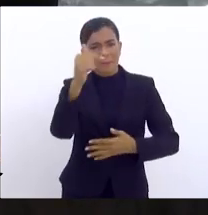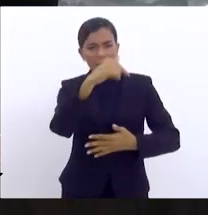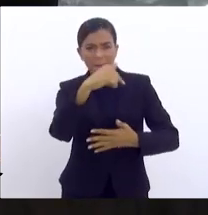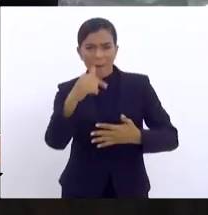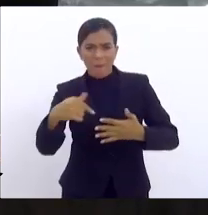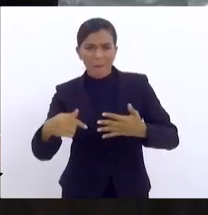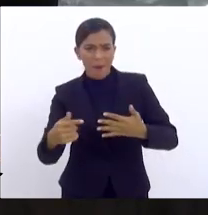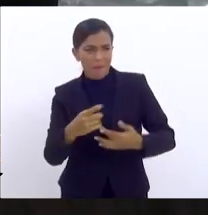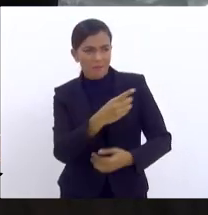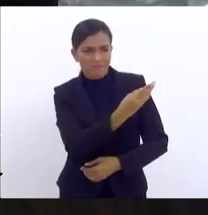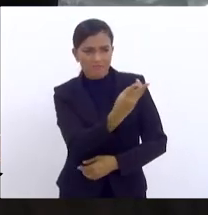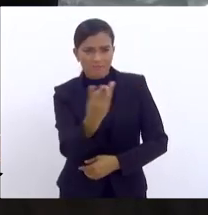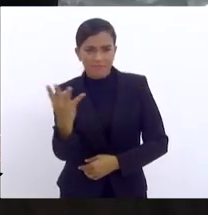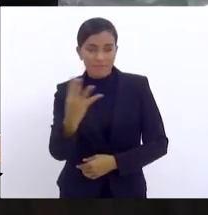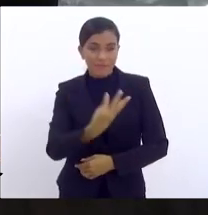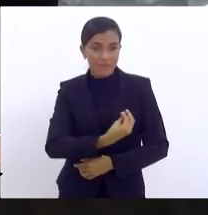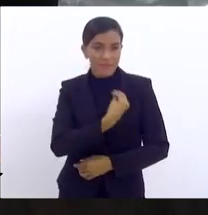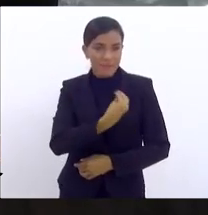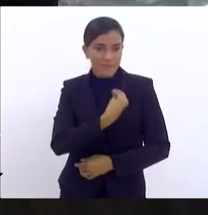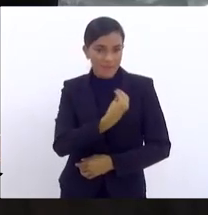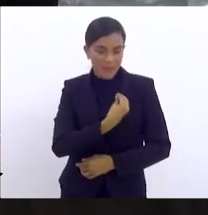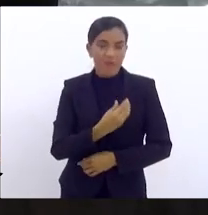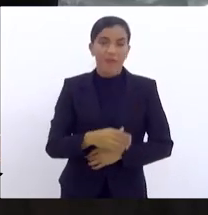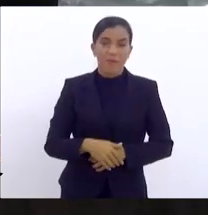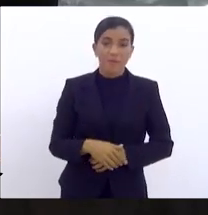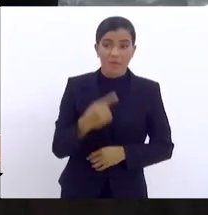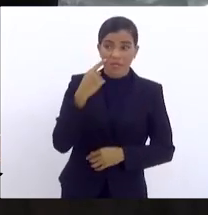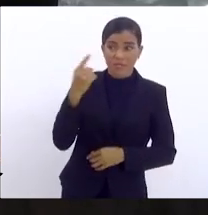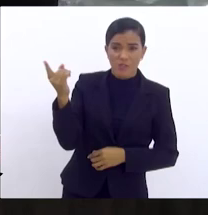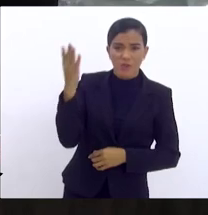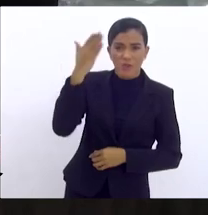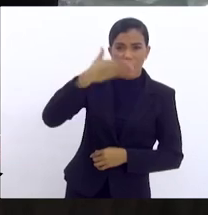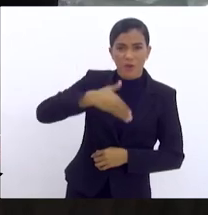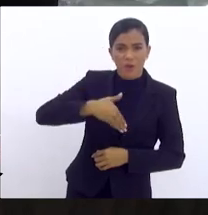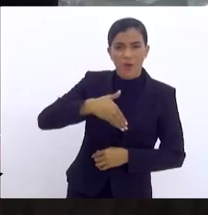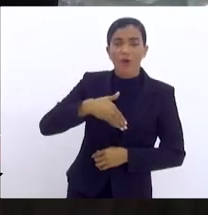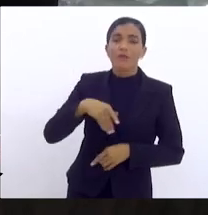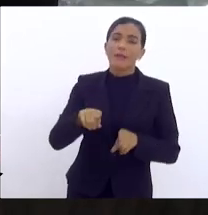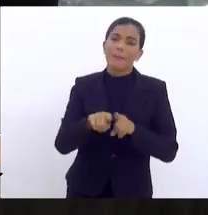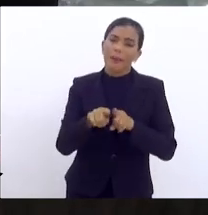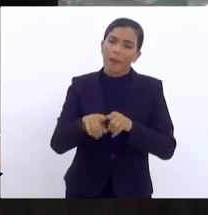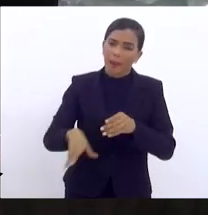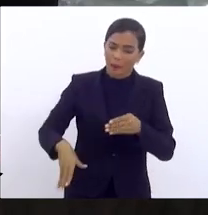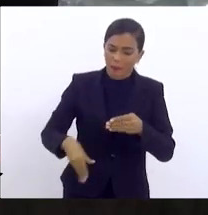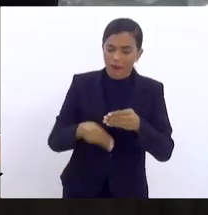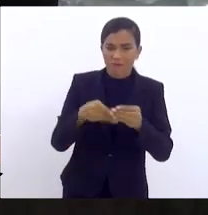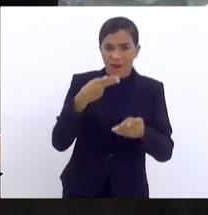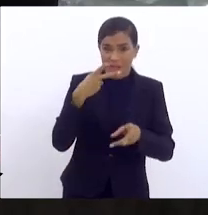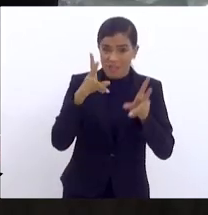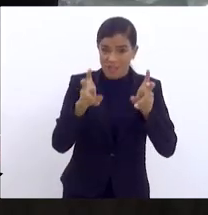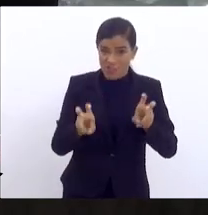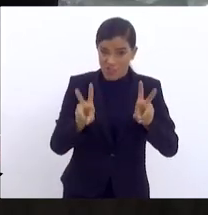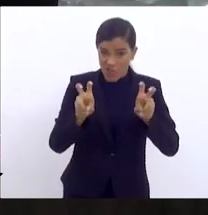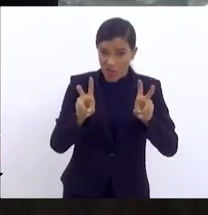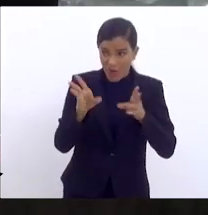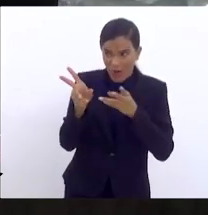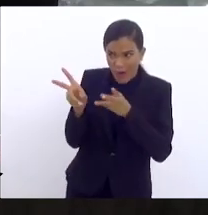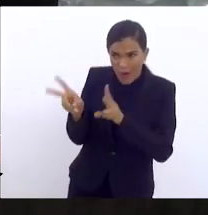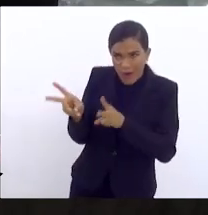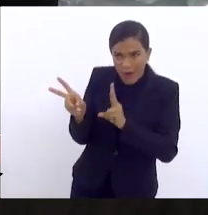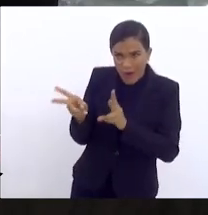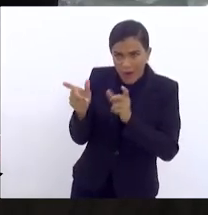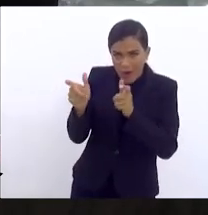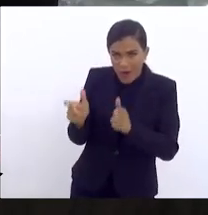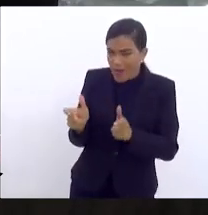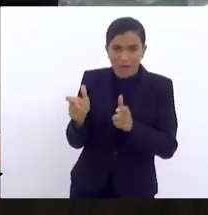de início isso mostra não porque eu quero ressaltar que isso não é somente ali isso tem